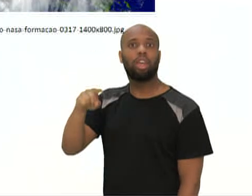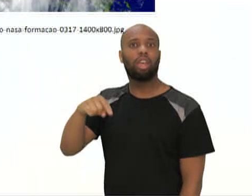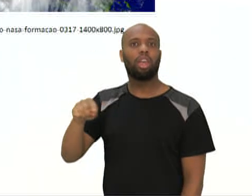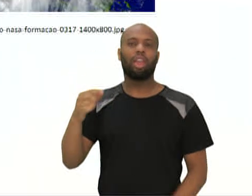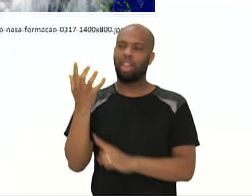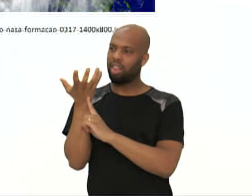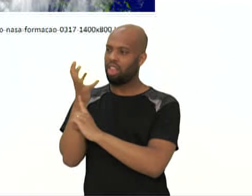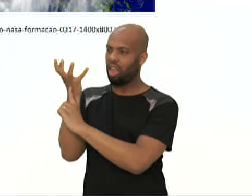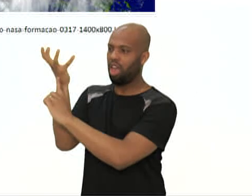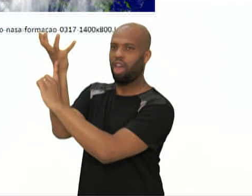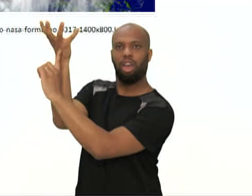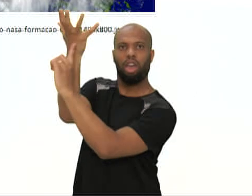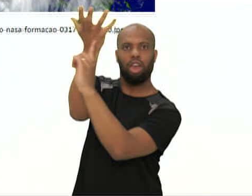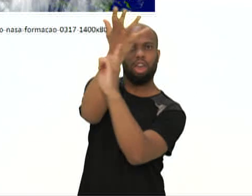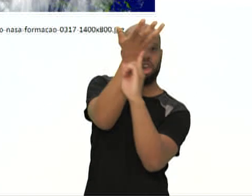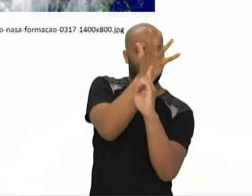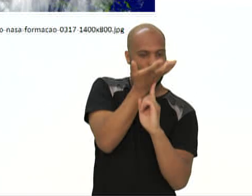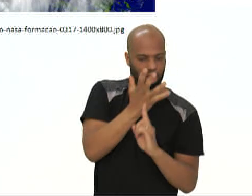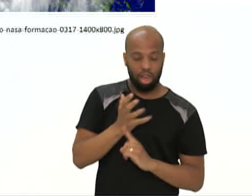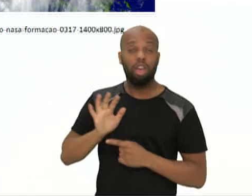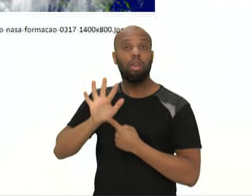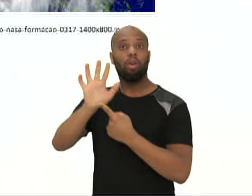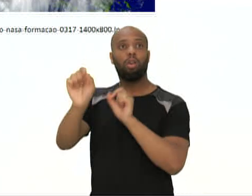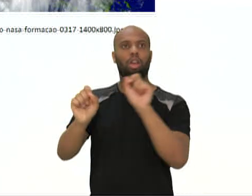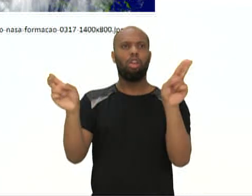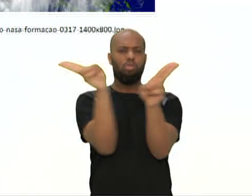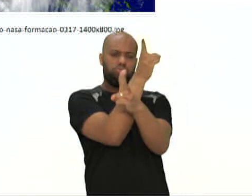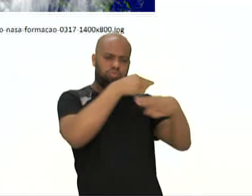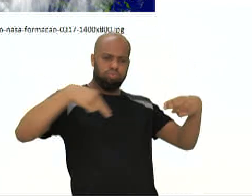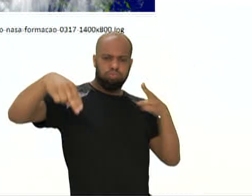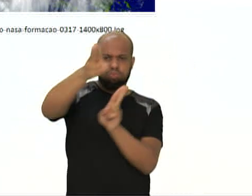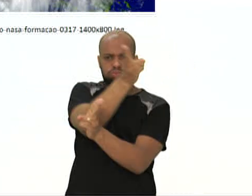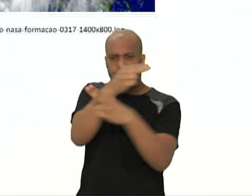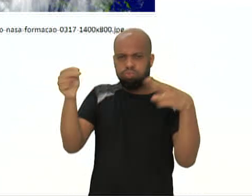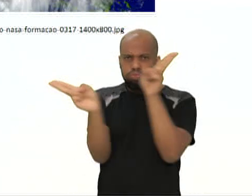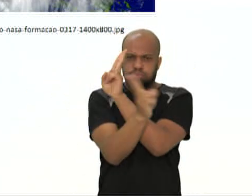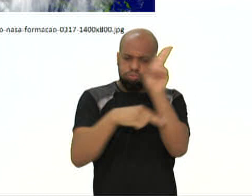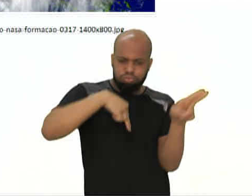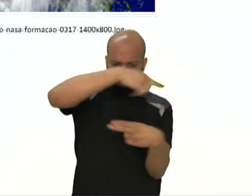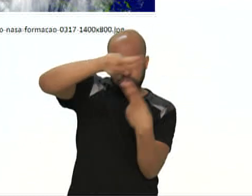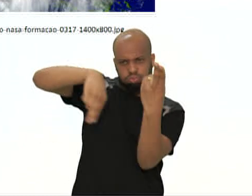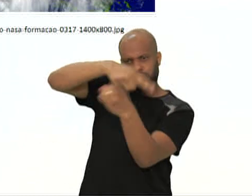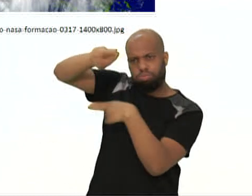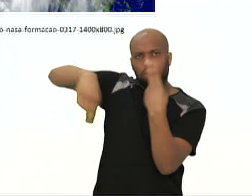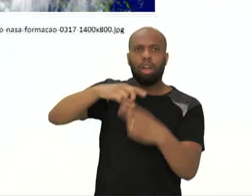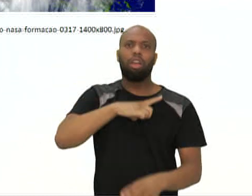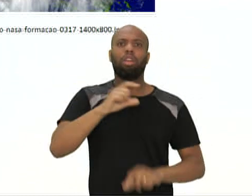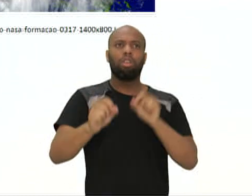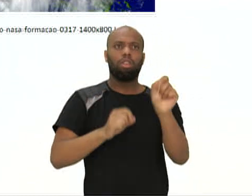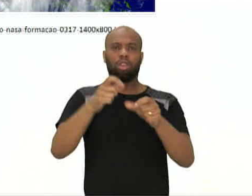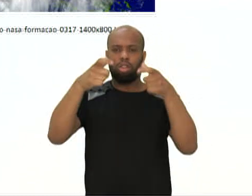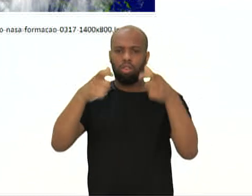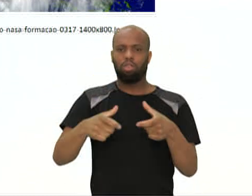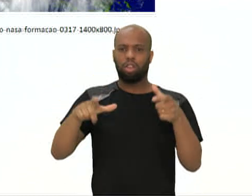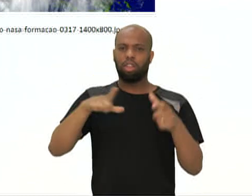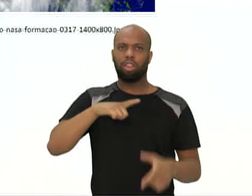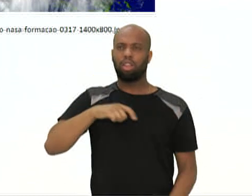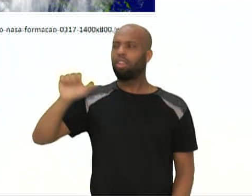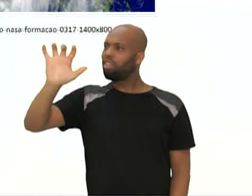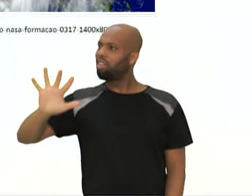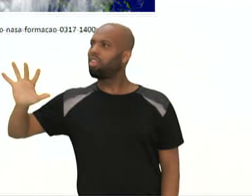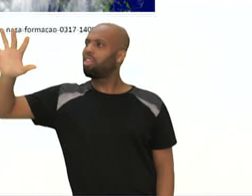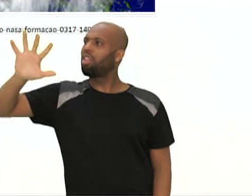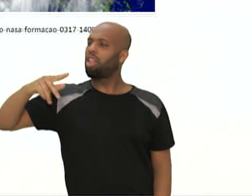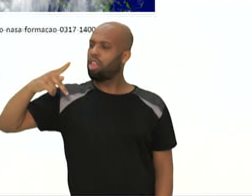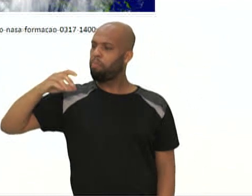satélite que mostra um furacão sobre ali a região do Oceano